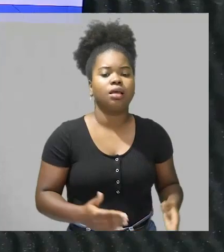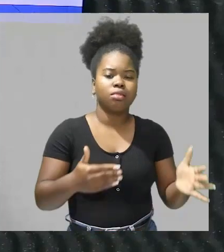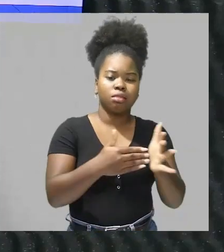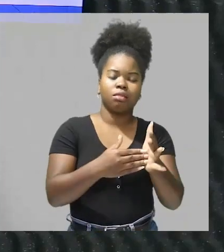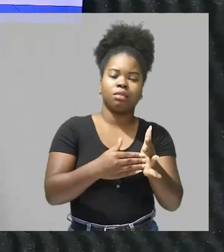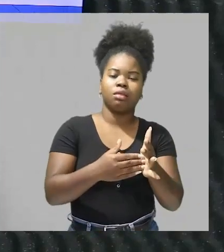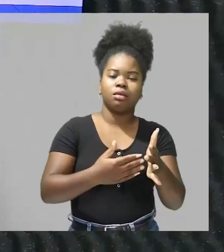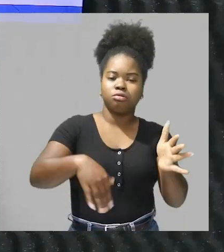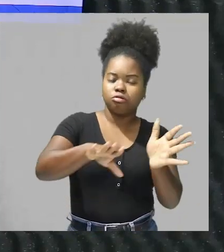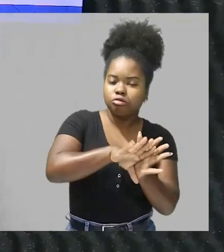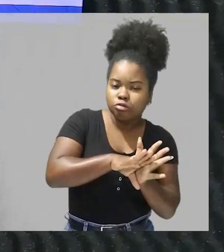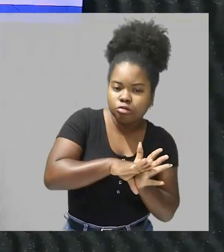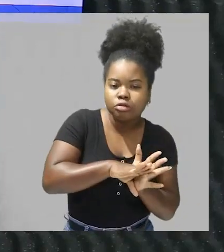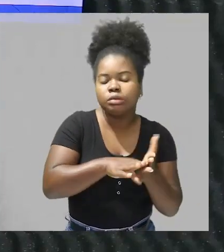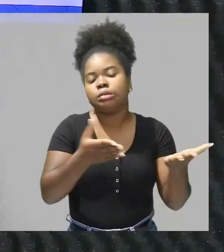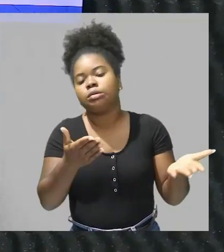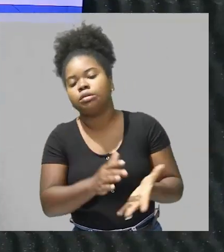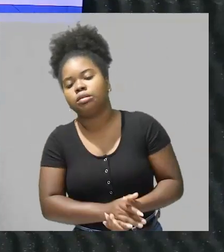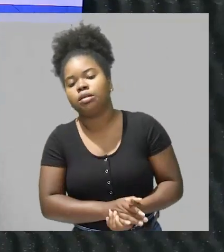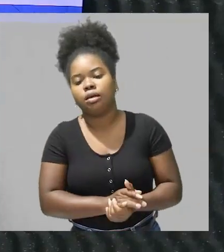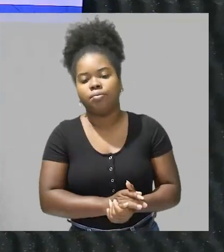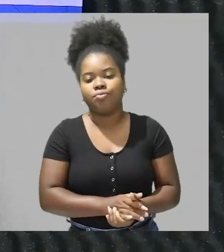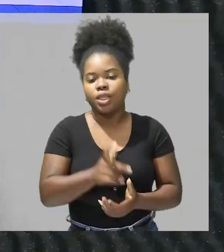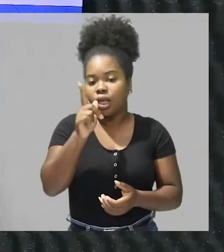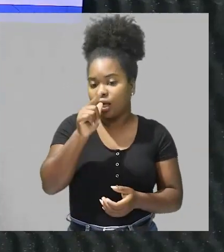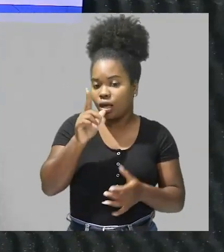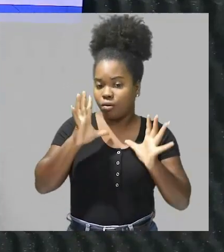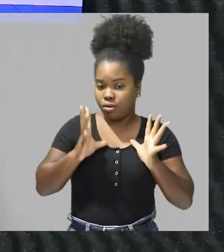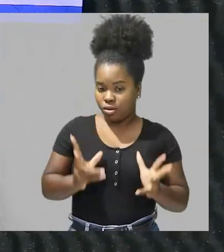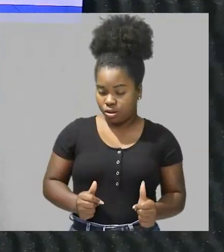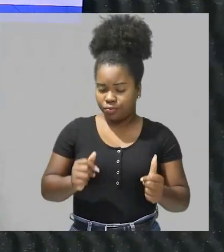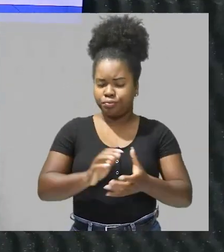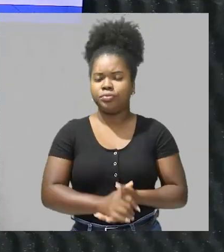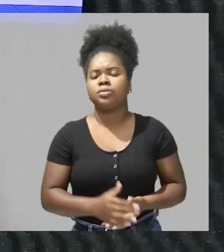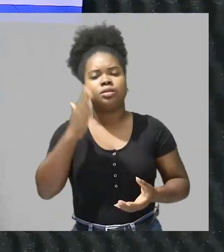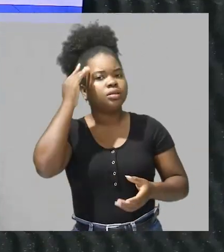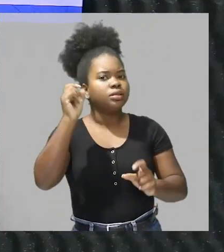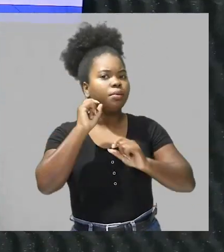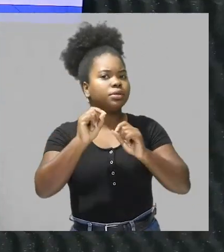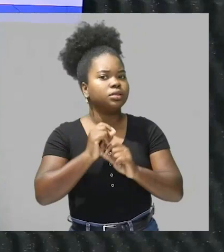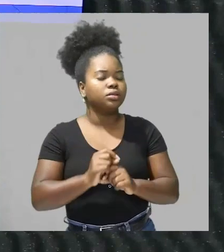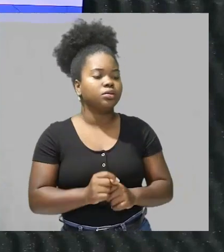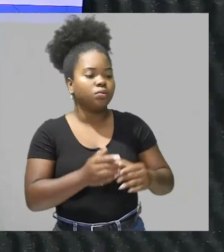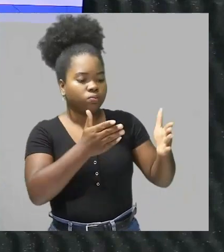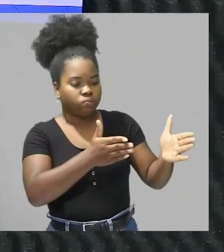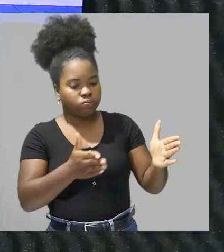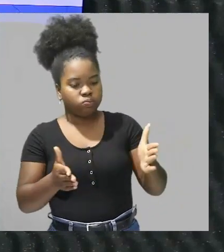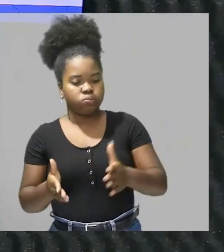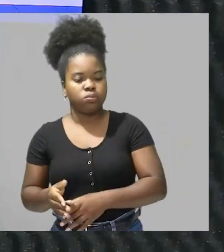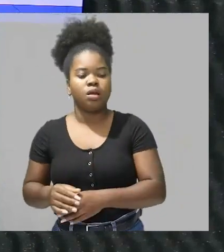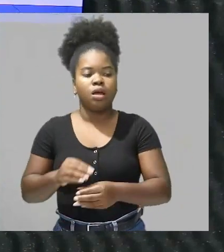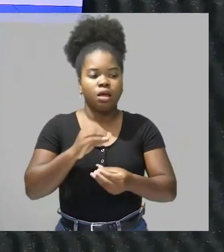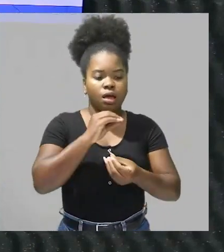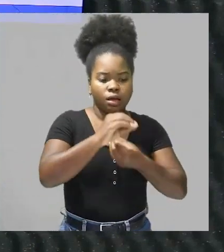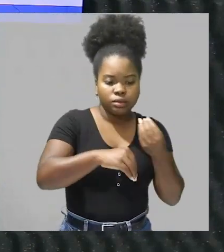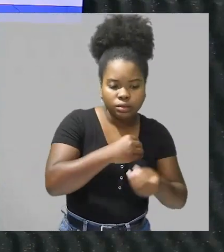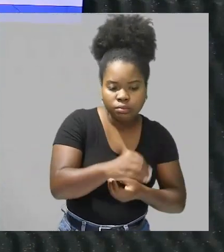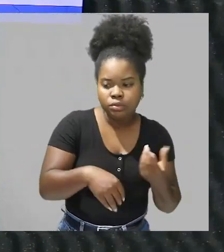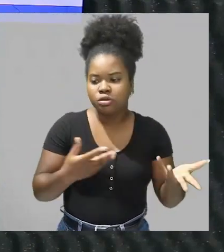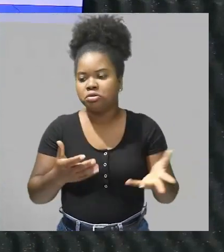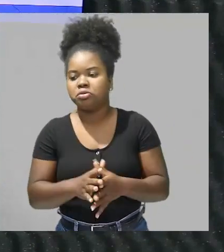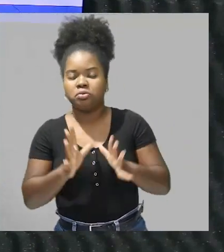governador sabe-se que o que eu completo tratamento de água compreende diferentes